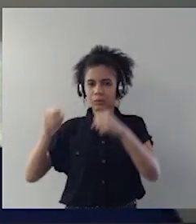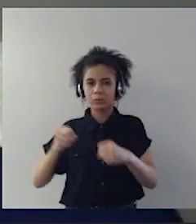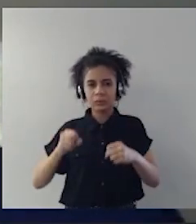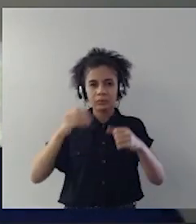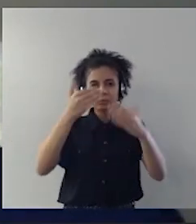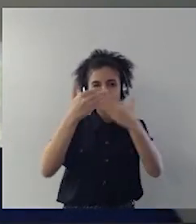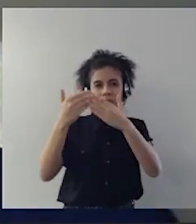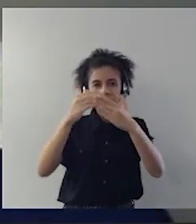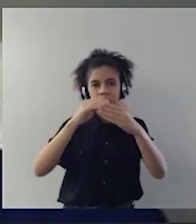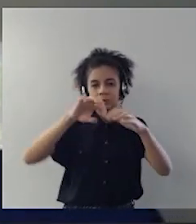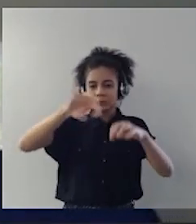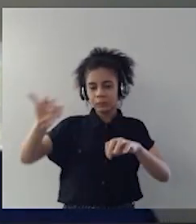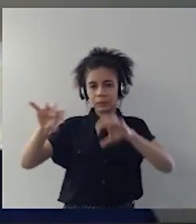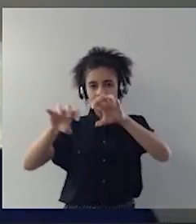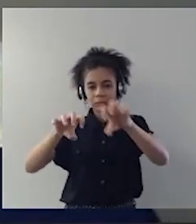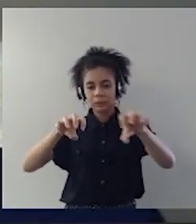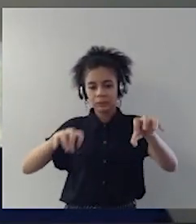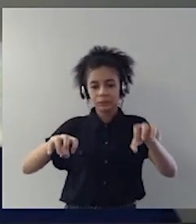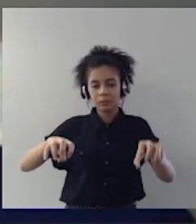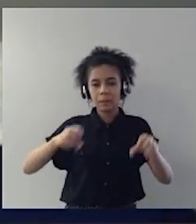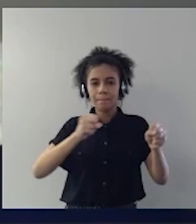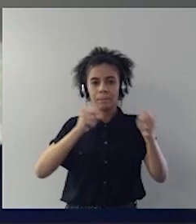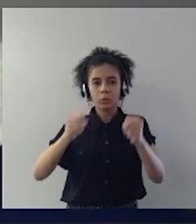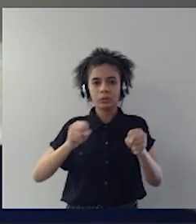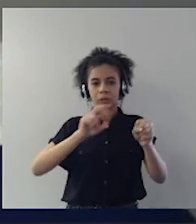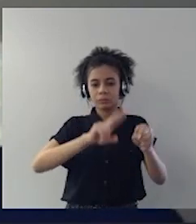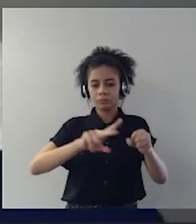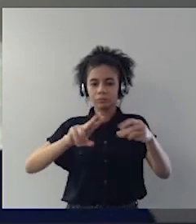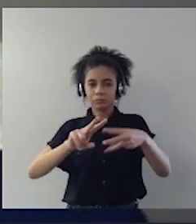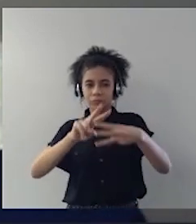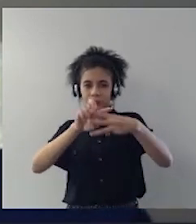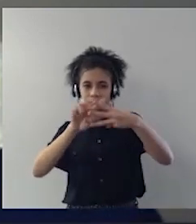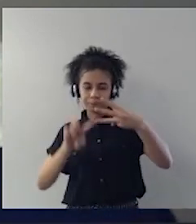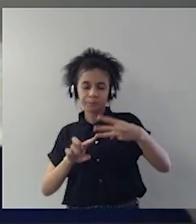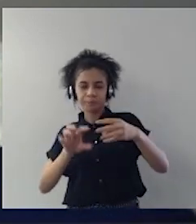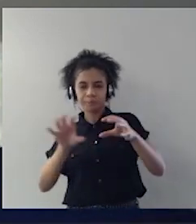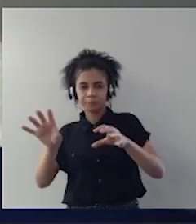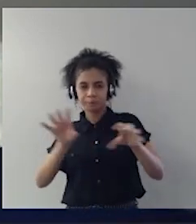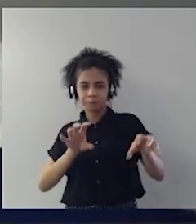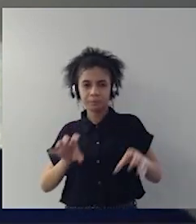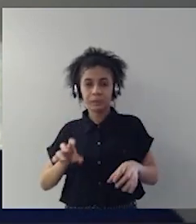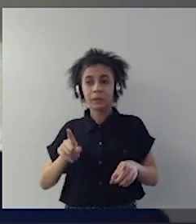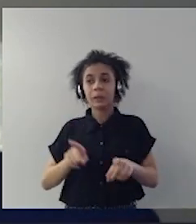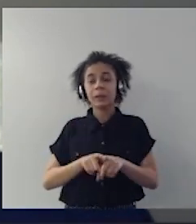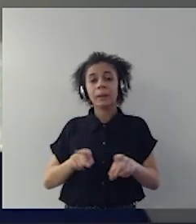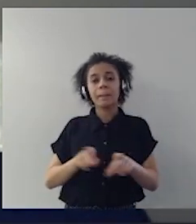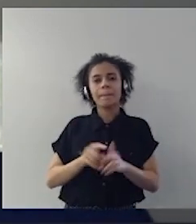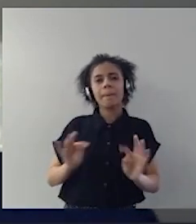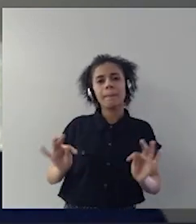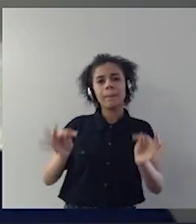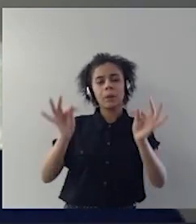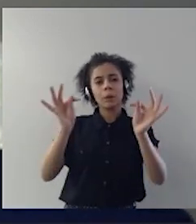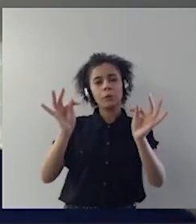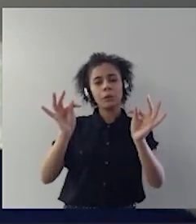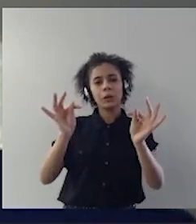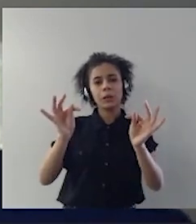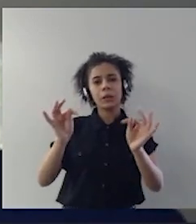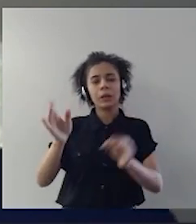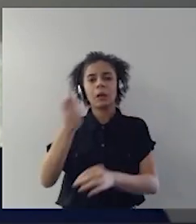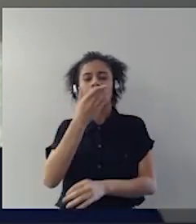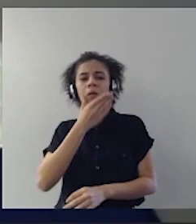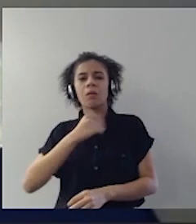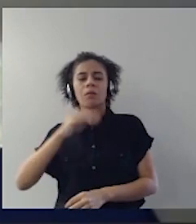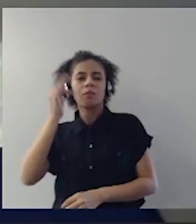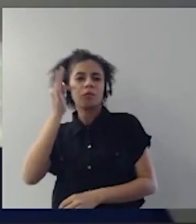a teoria de separação de poderes, na medida em que, surgindo com a teoria da divisão de poderes, Locke e